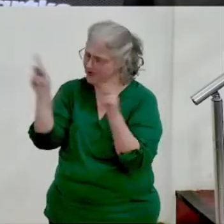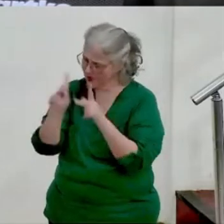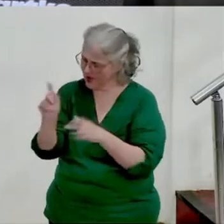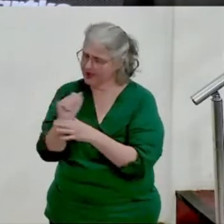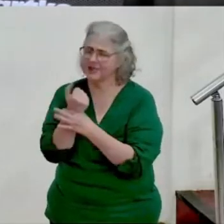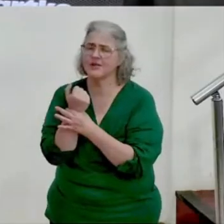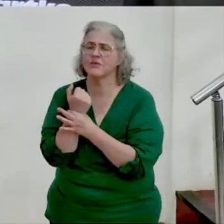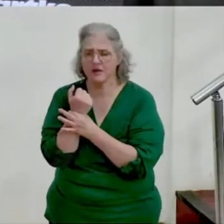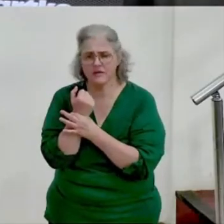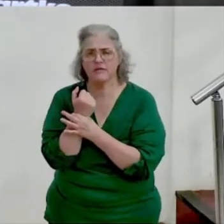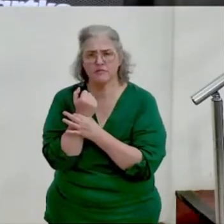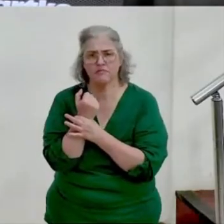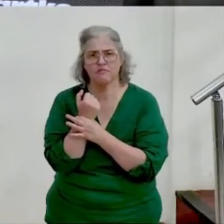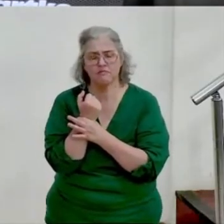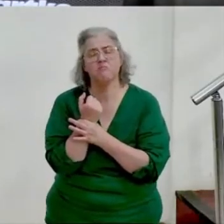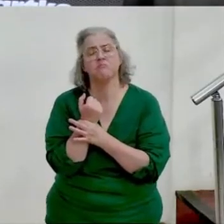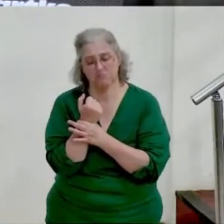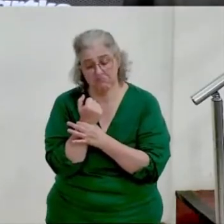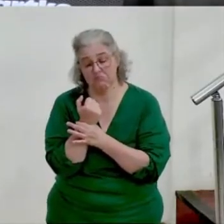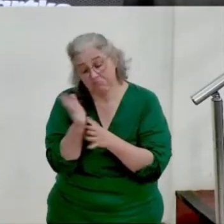eles.